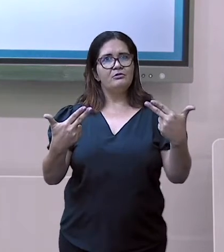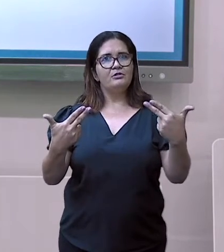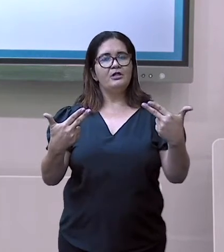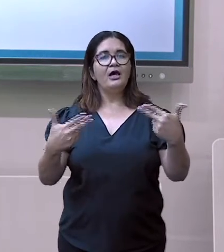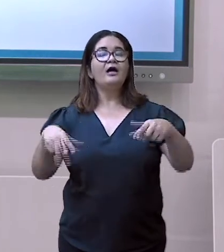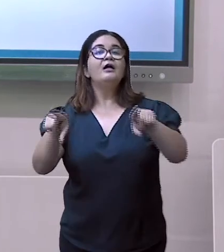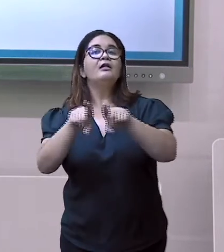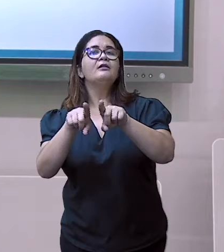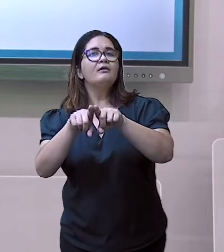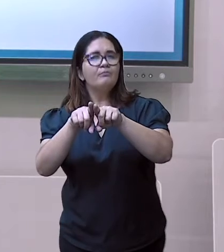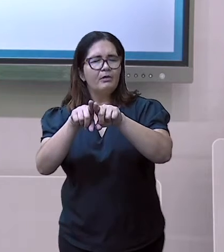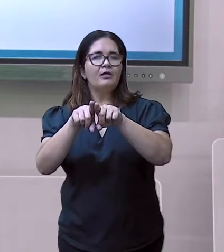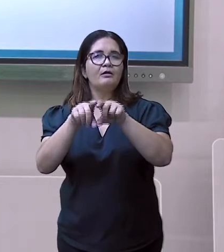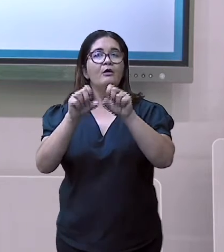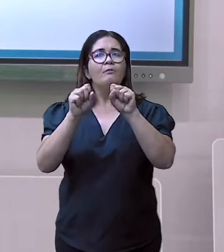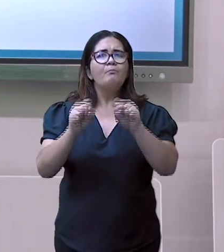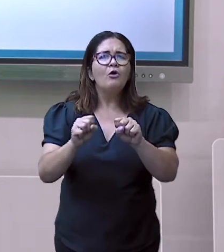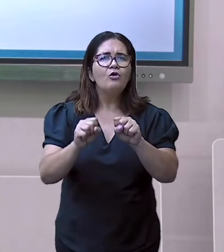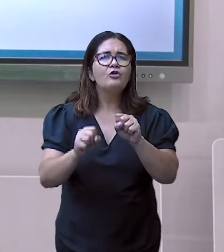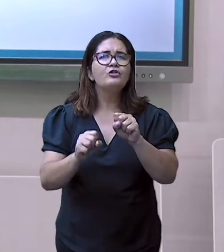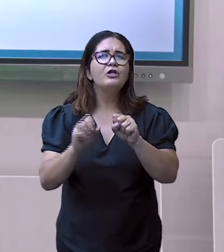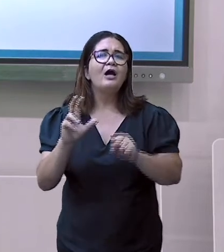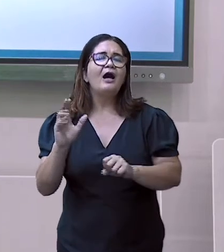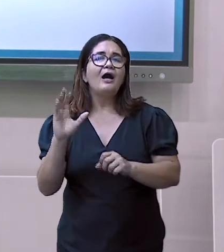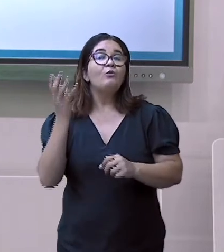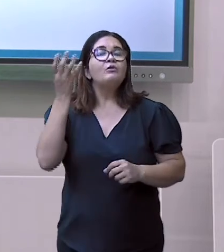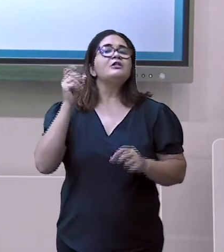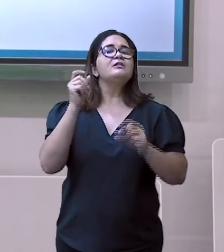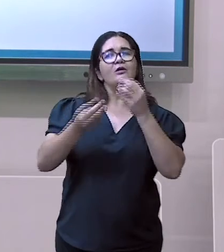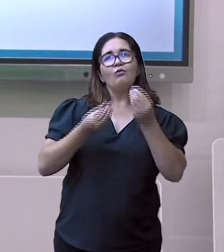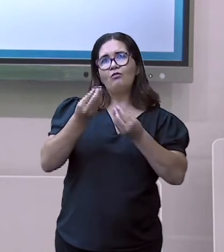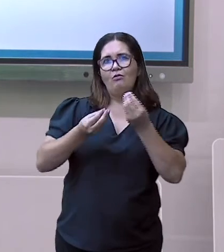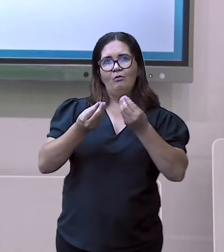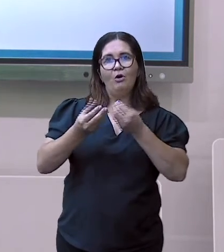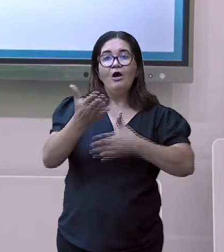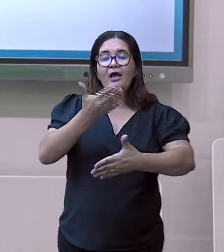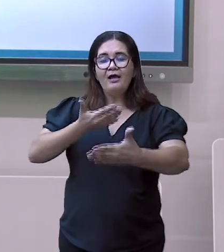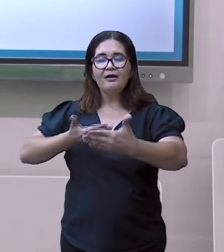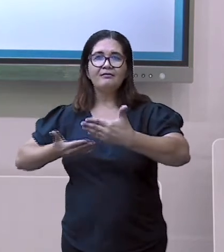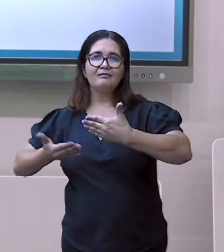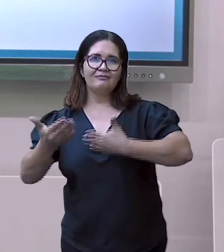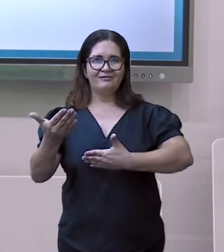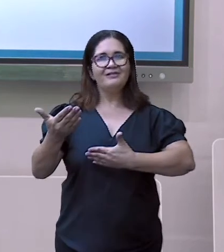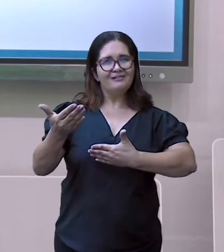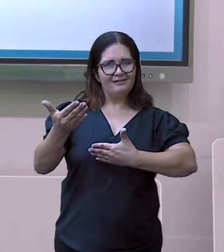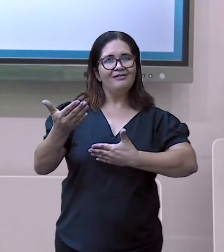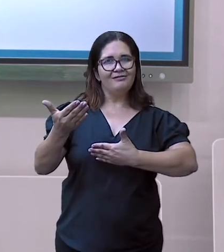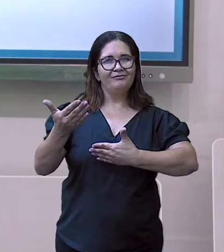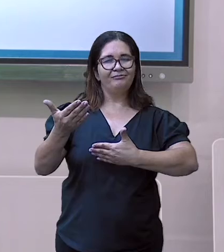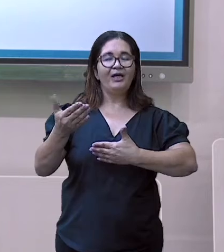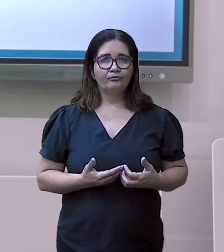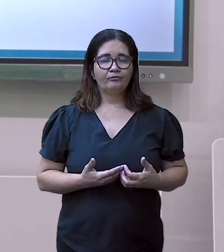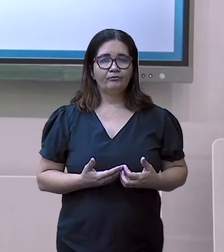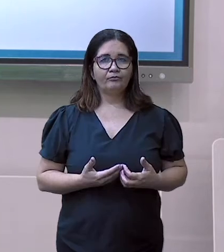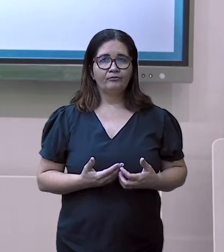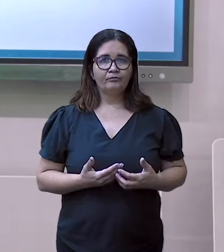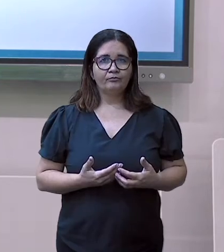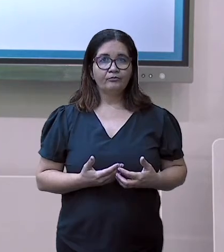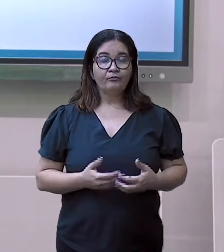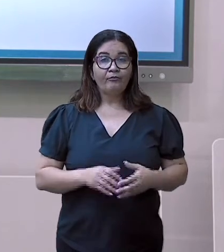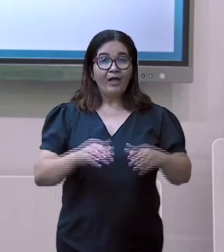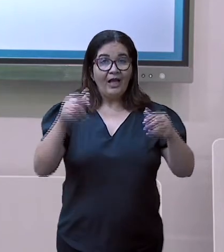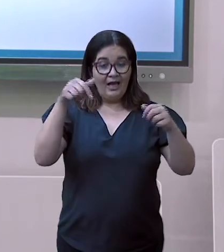chamada de mestiçagem ou caldeamento, é considerado mestiço.